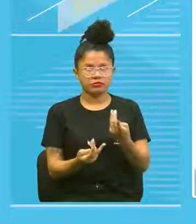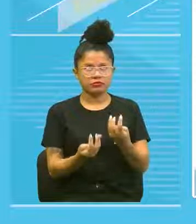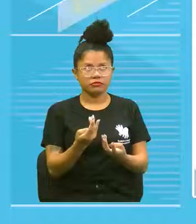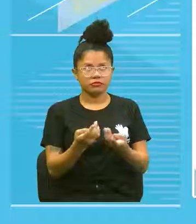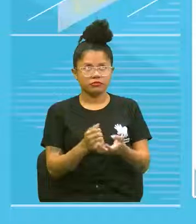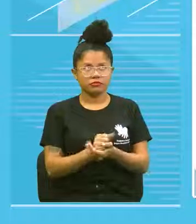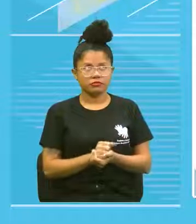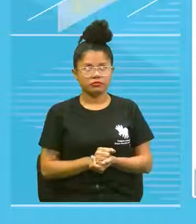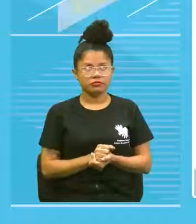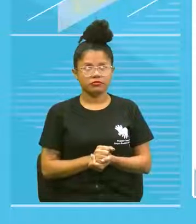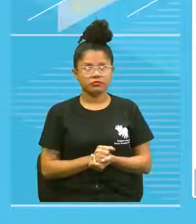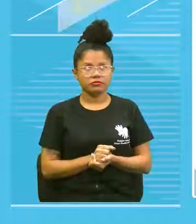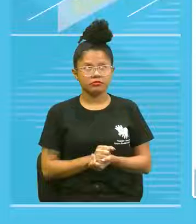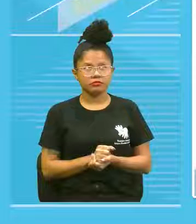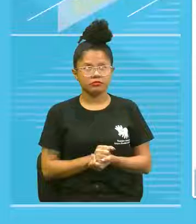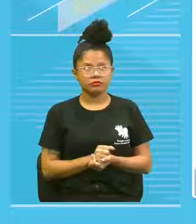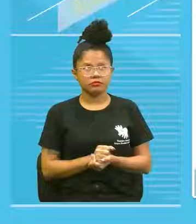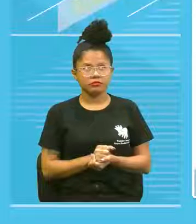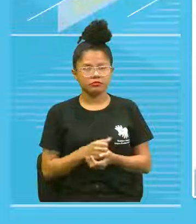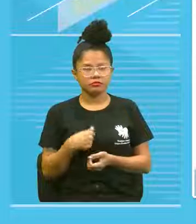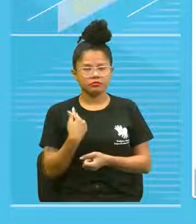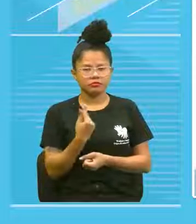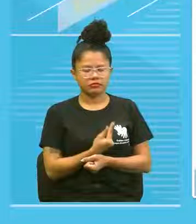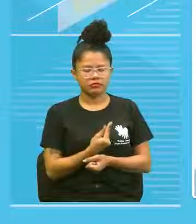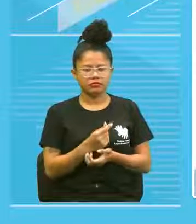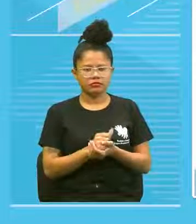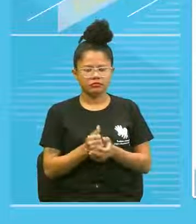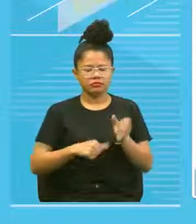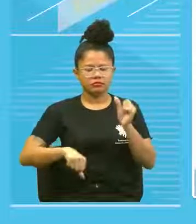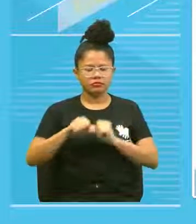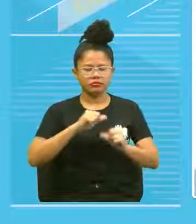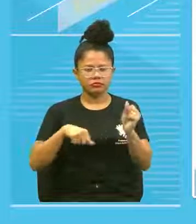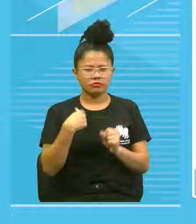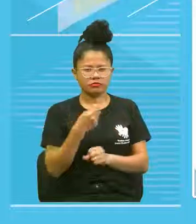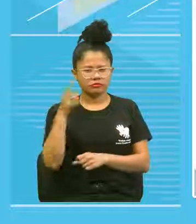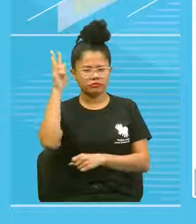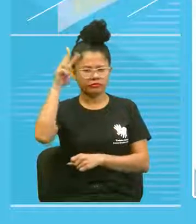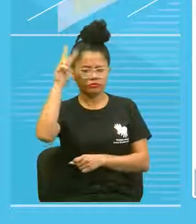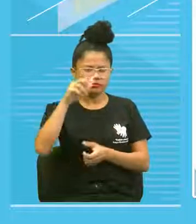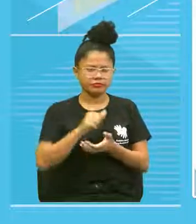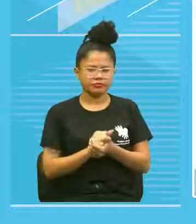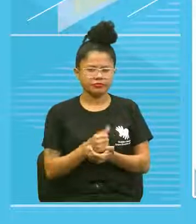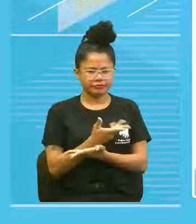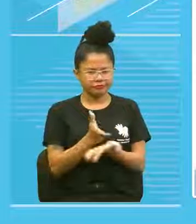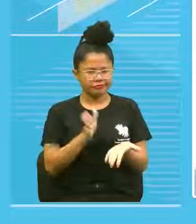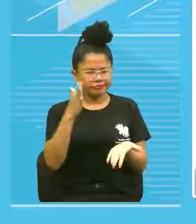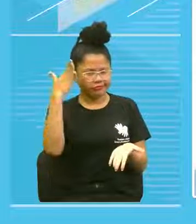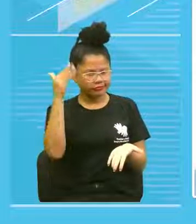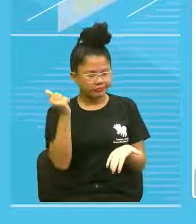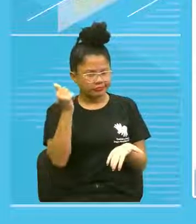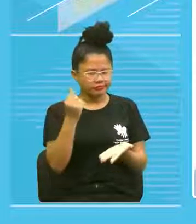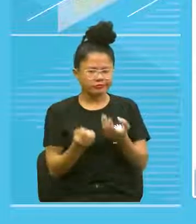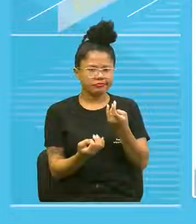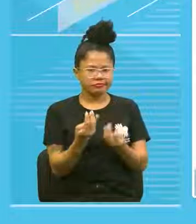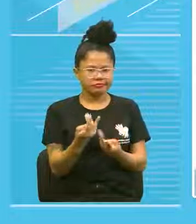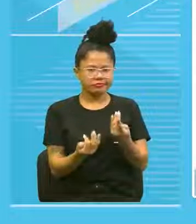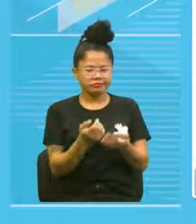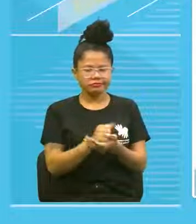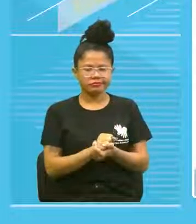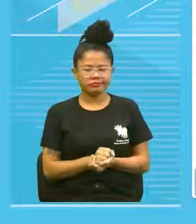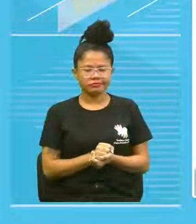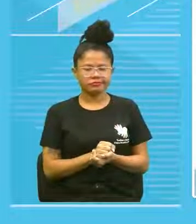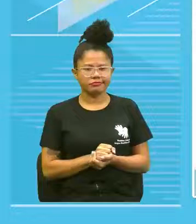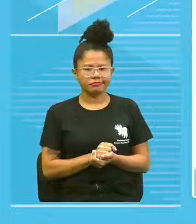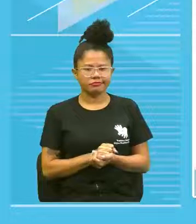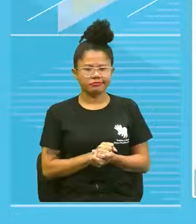e nós transformamos a nossa história bom e vocês sabem que o fogo a